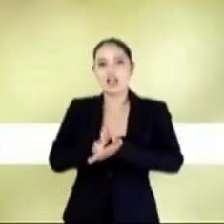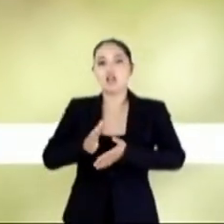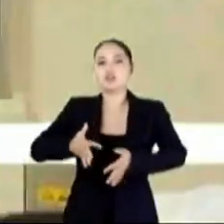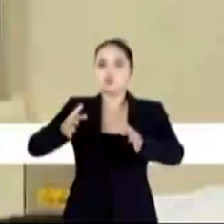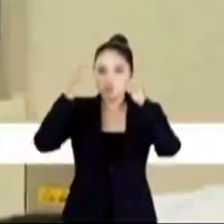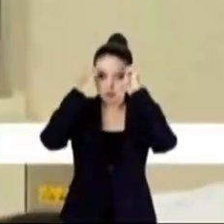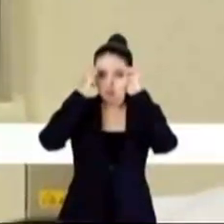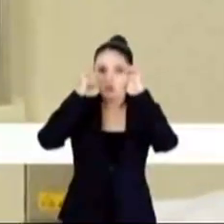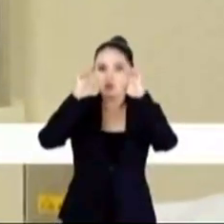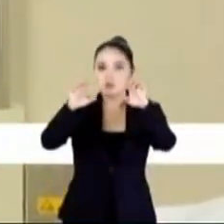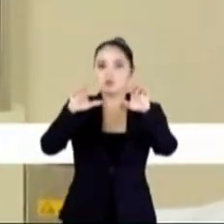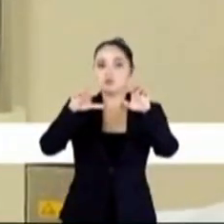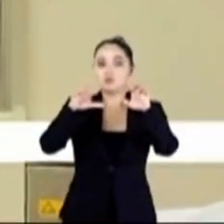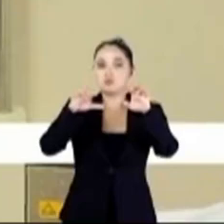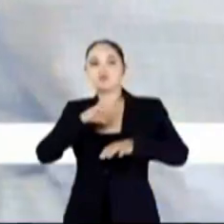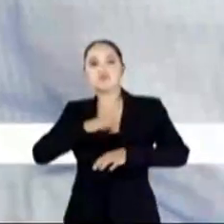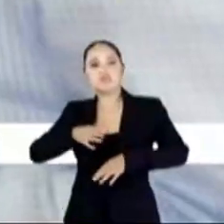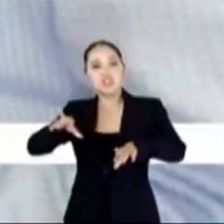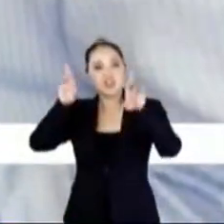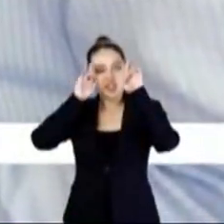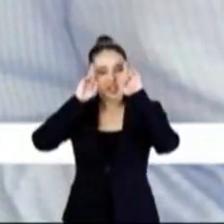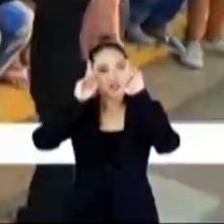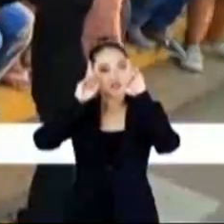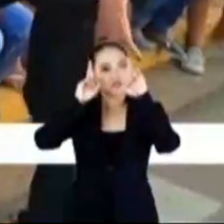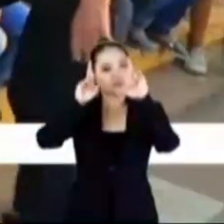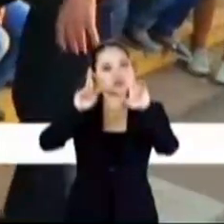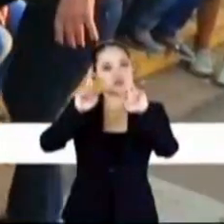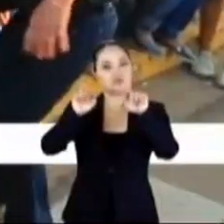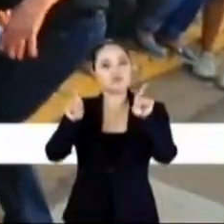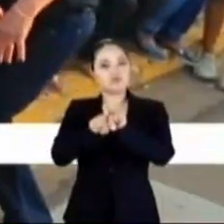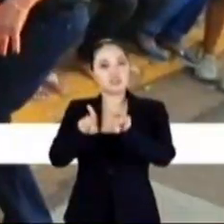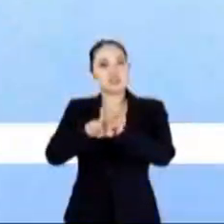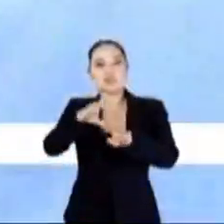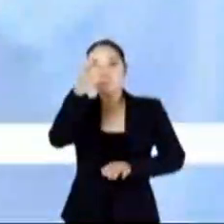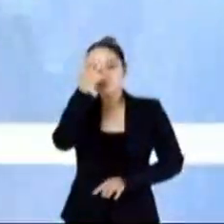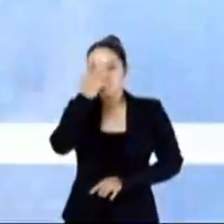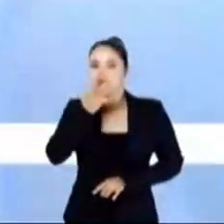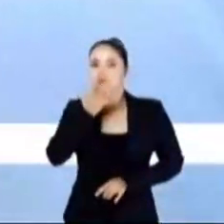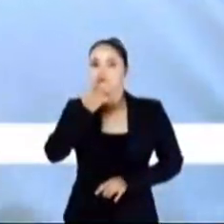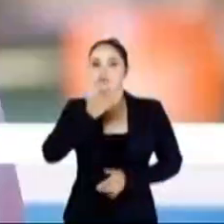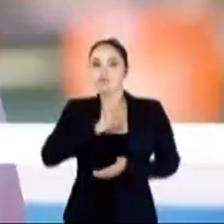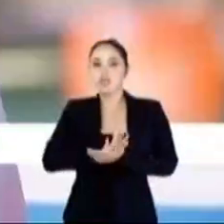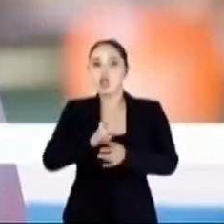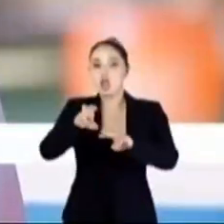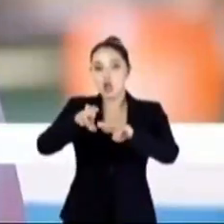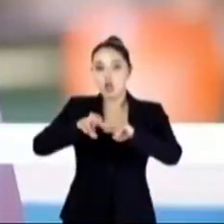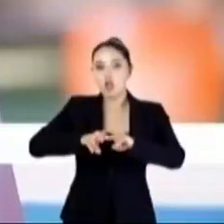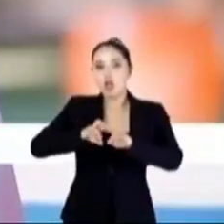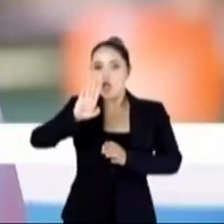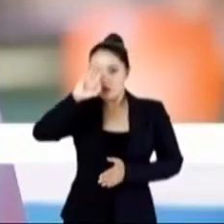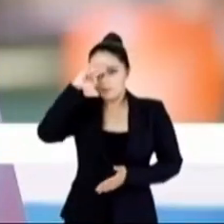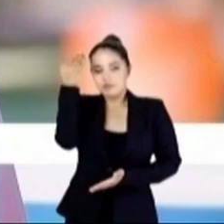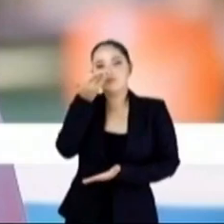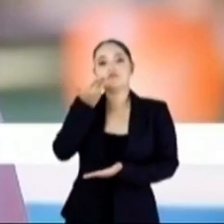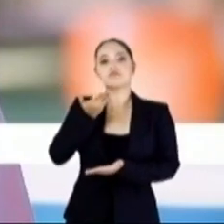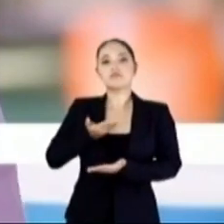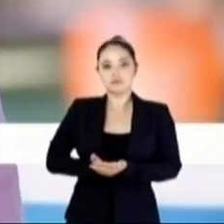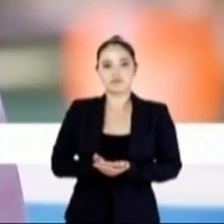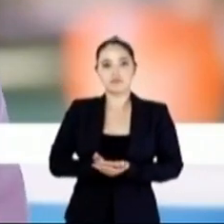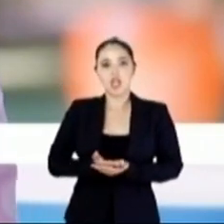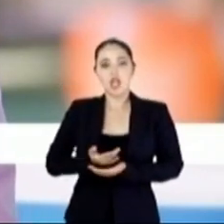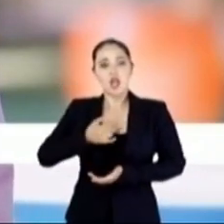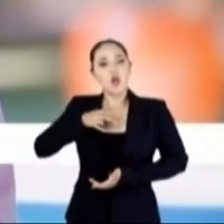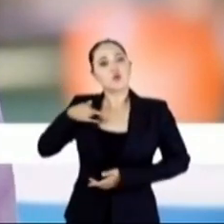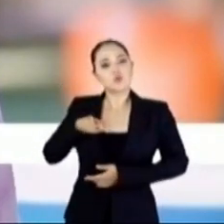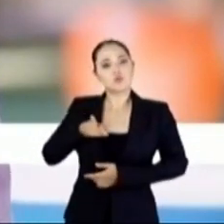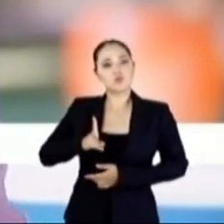aos princípios de ética, respeito e honestidade. Por isso, pode ter certeza que